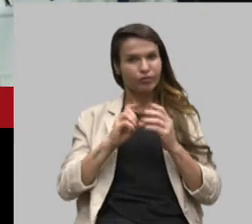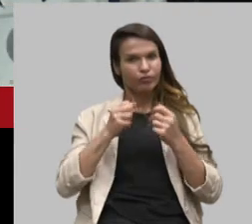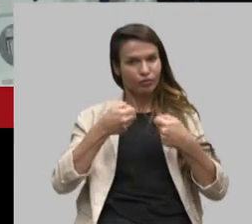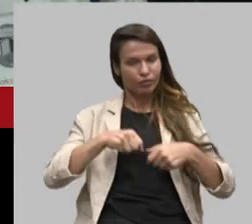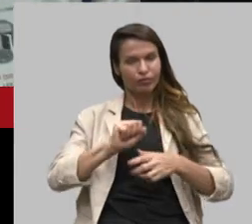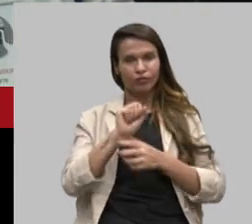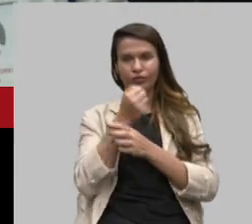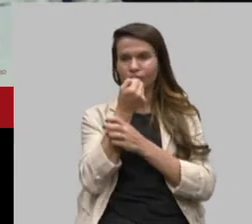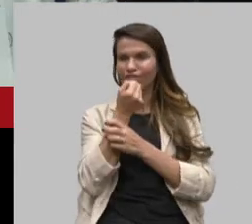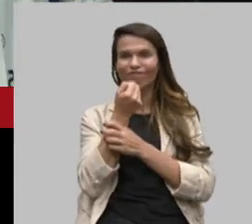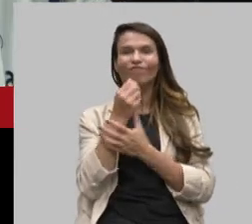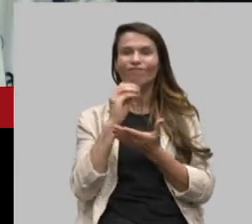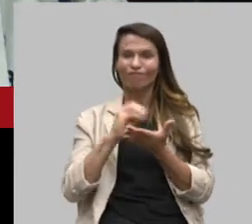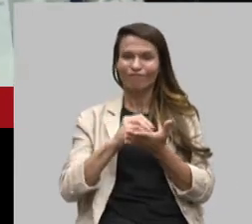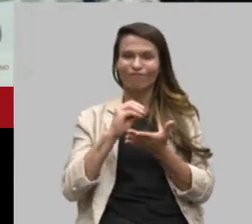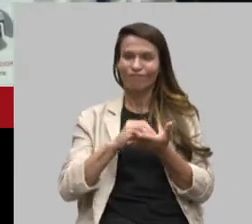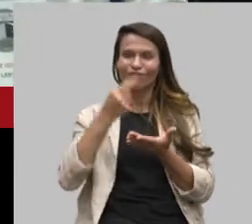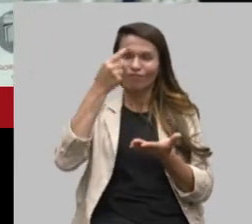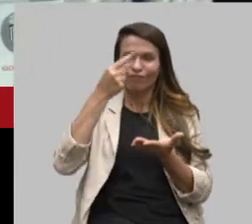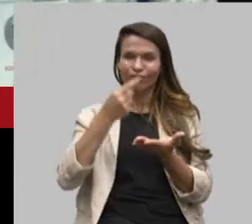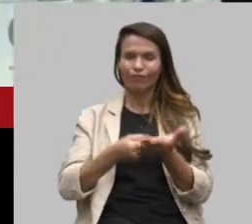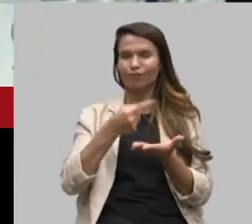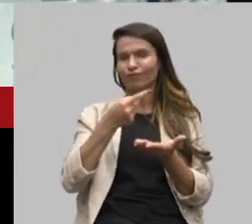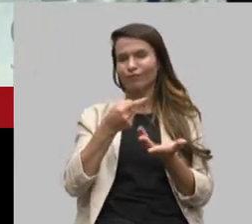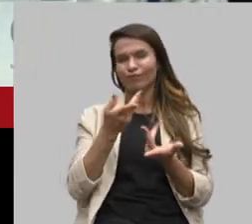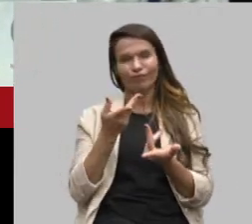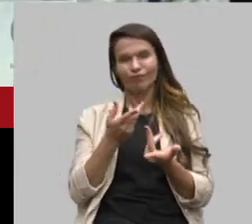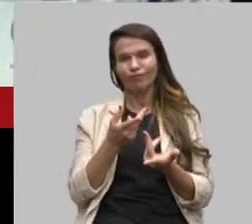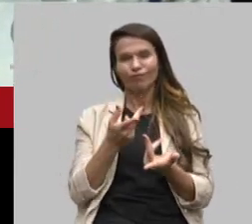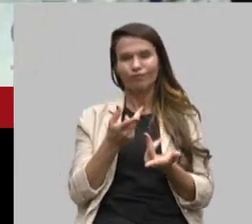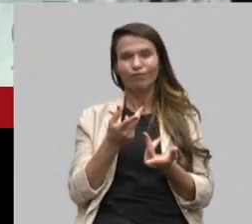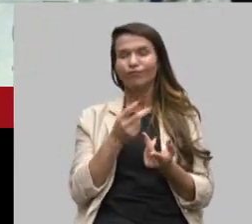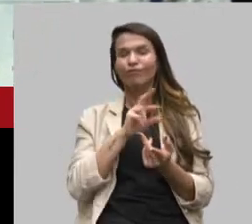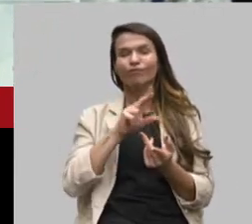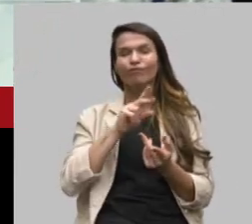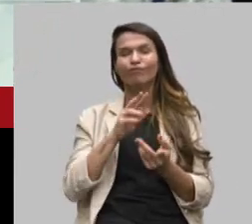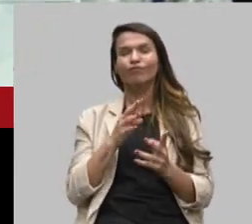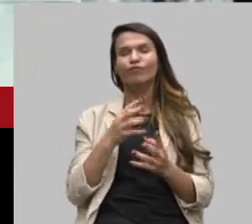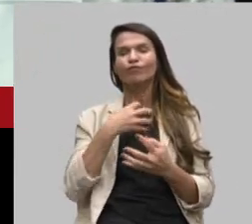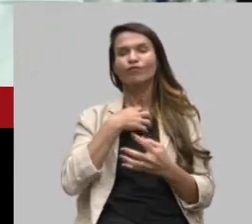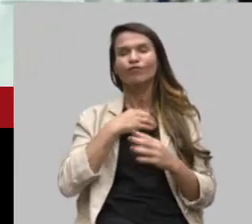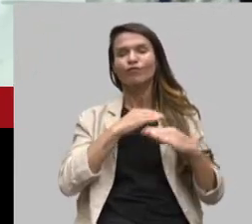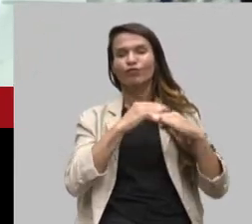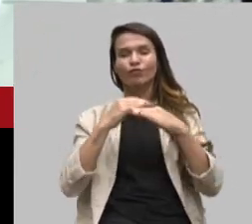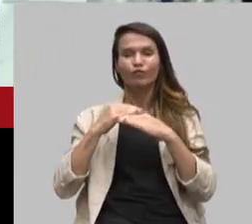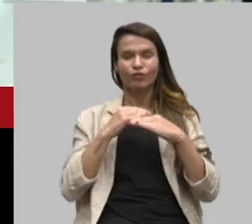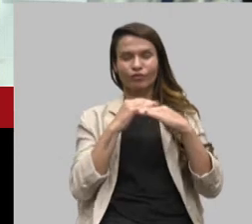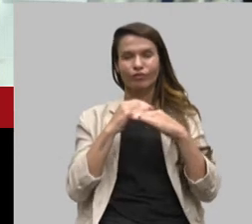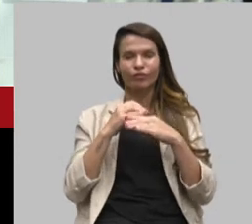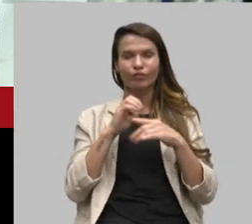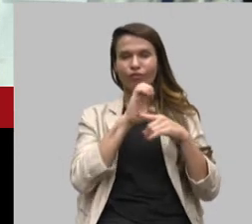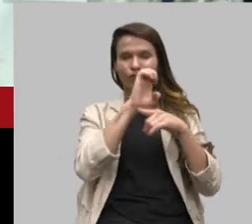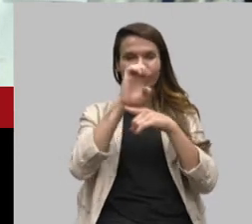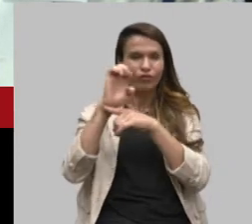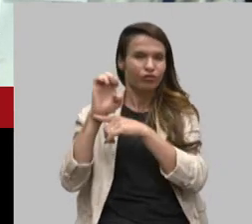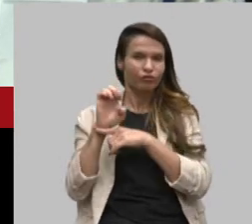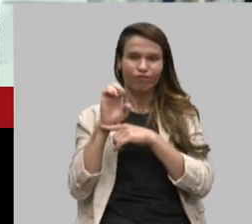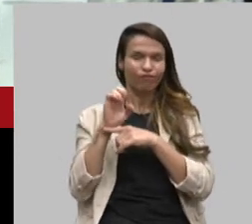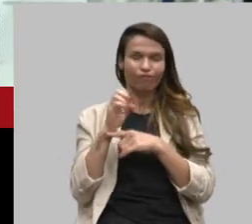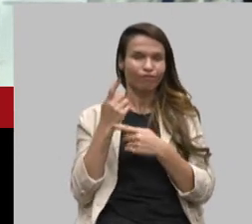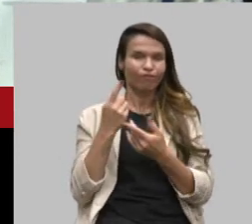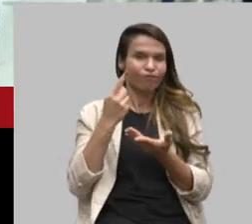cumprida não é fornecida de maneira igualitária eh o estado ele não cumpre o básico então